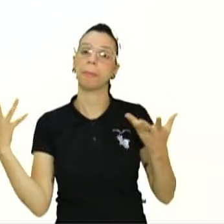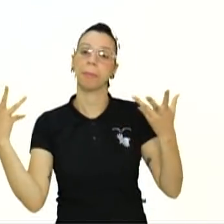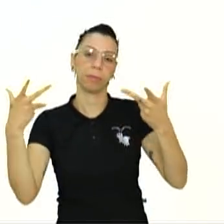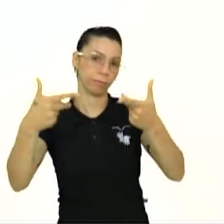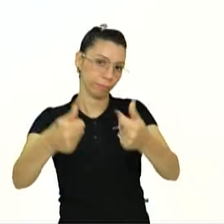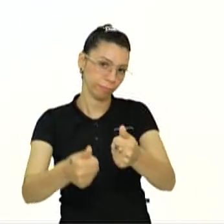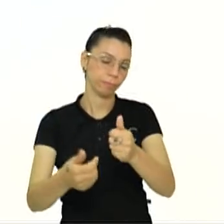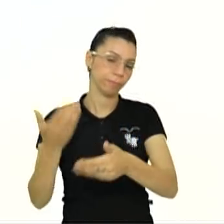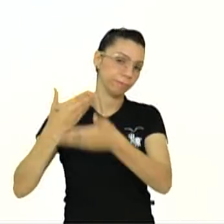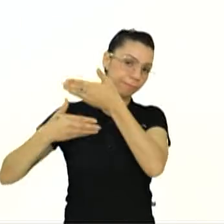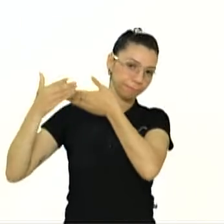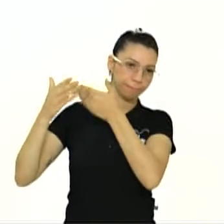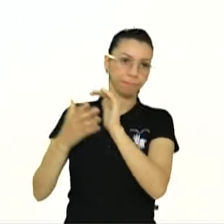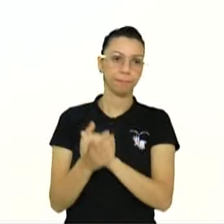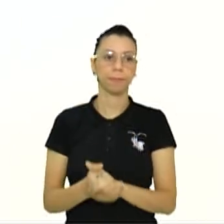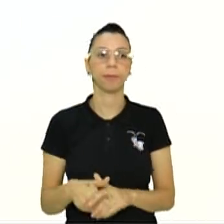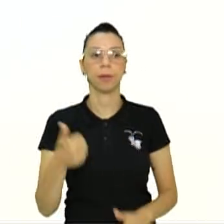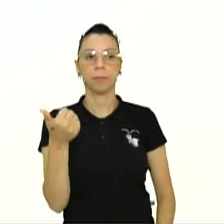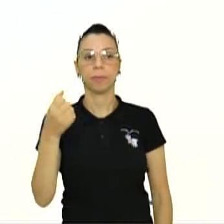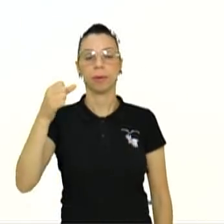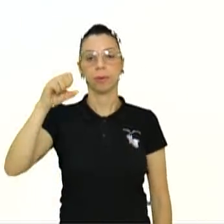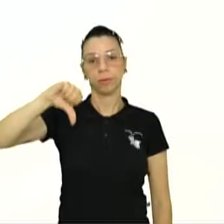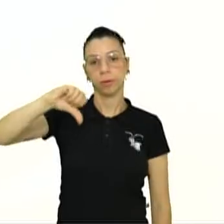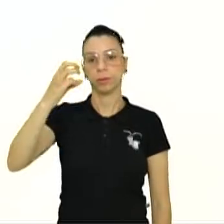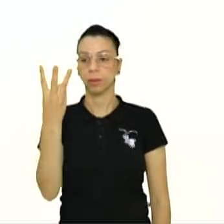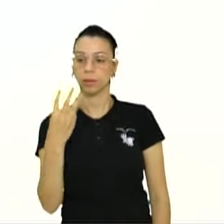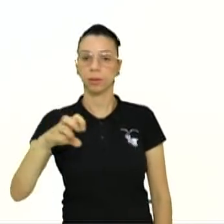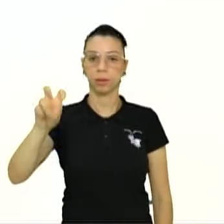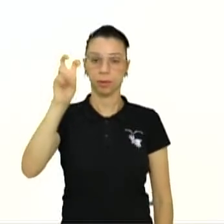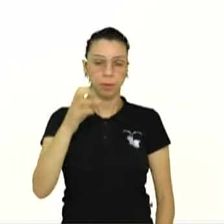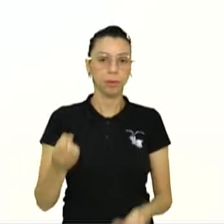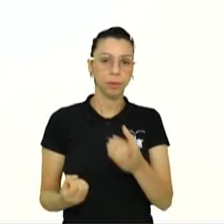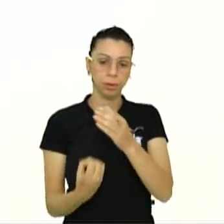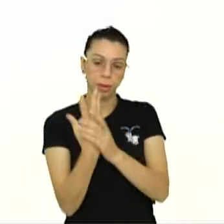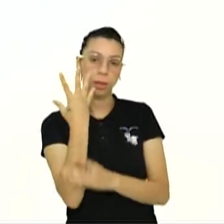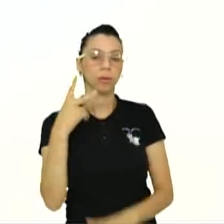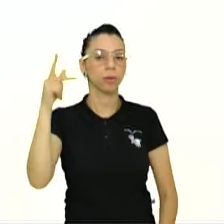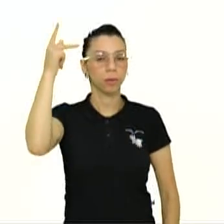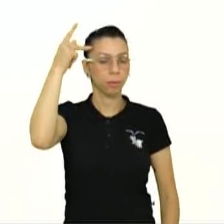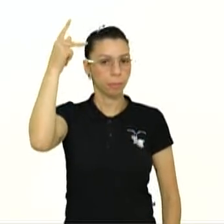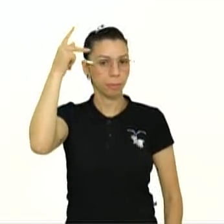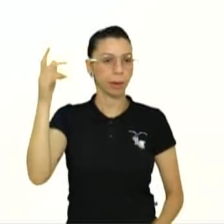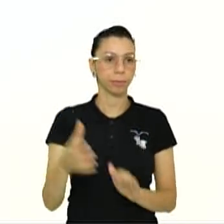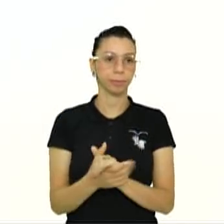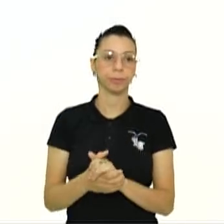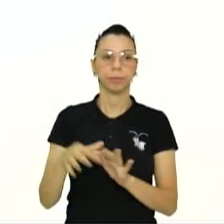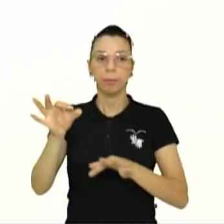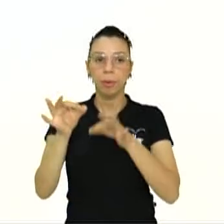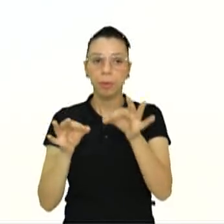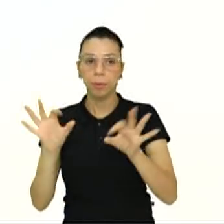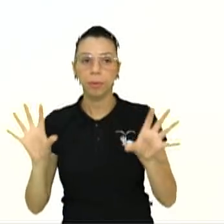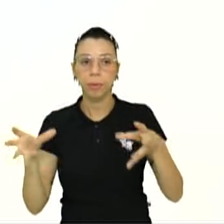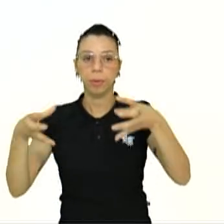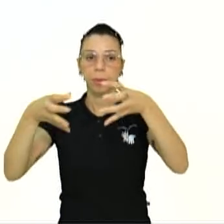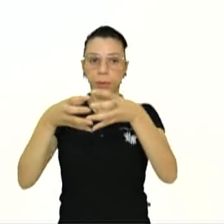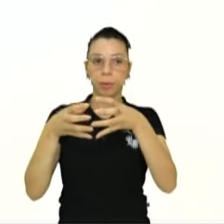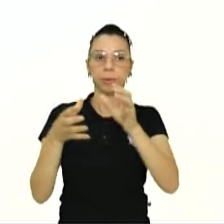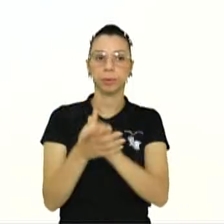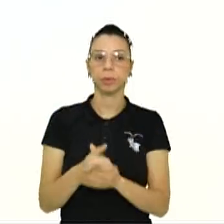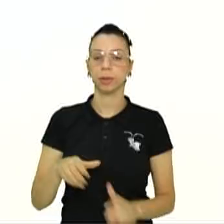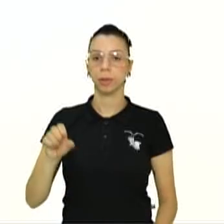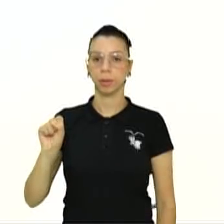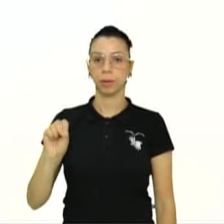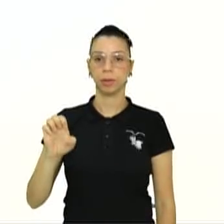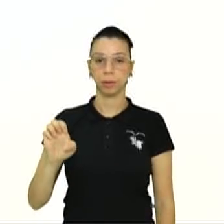Em 1935, em São Paulo, criou uma organização chamada Seibikai. O que quer dizer essa